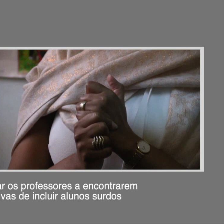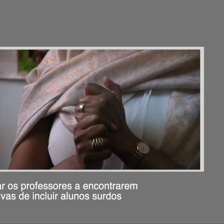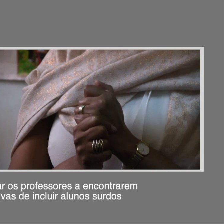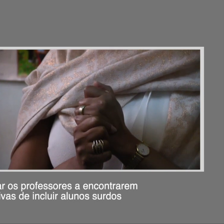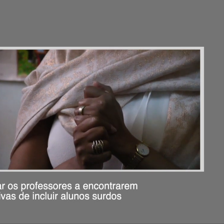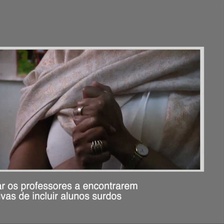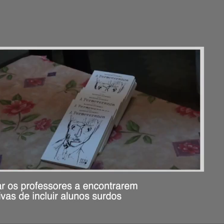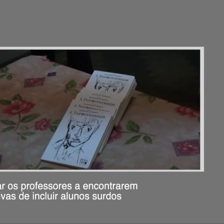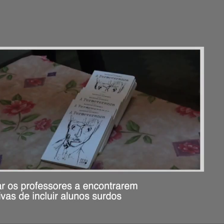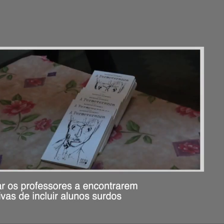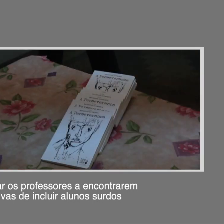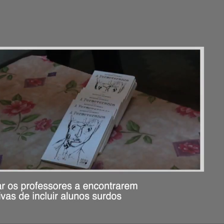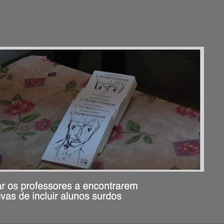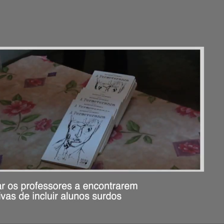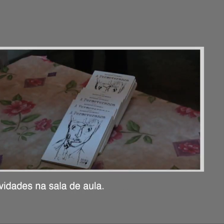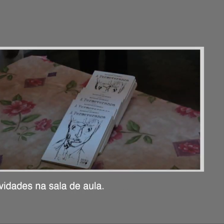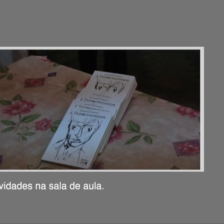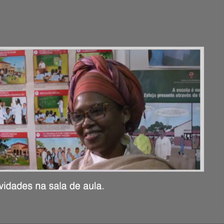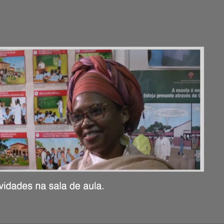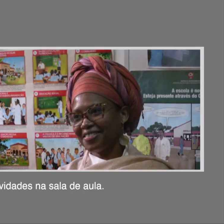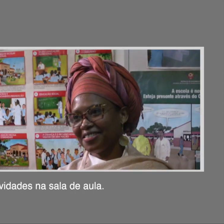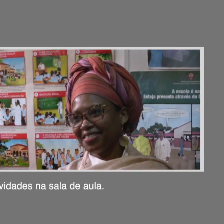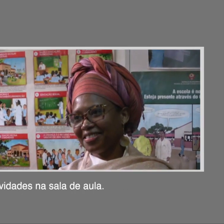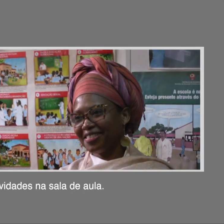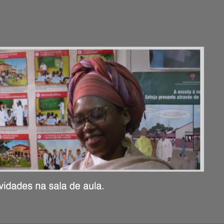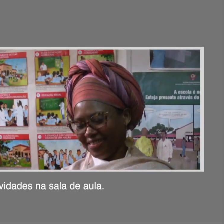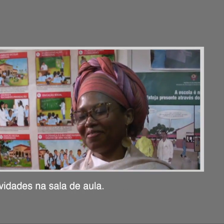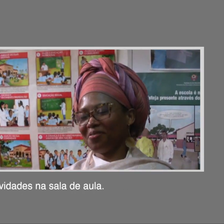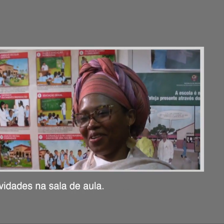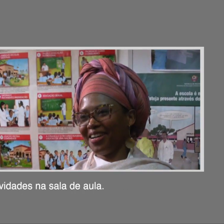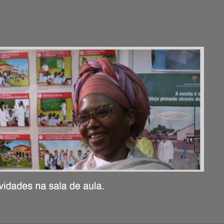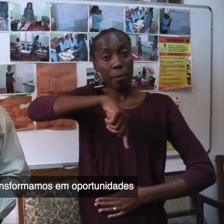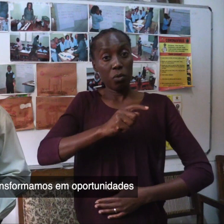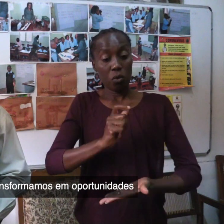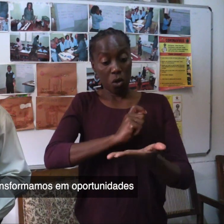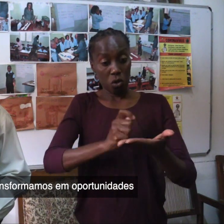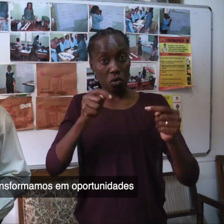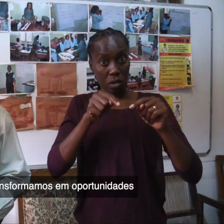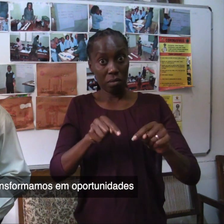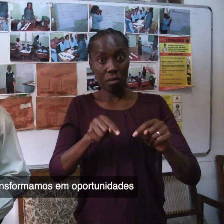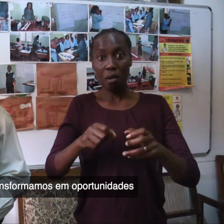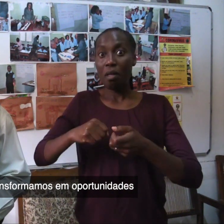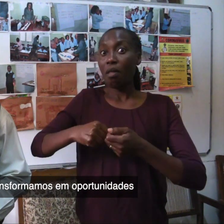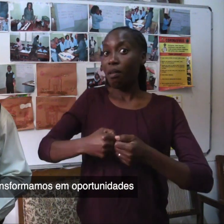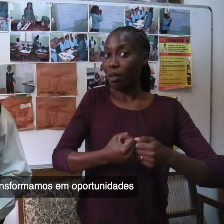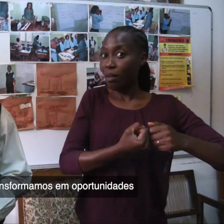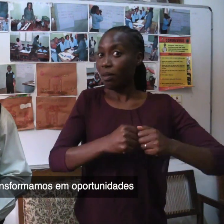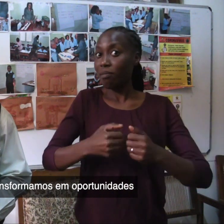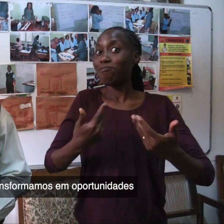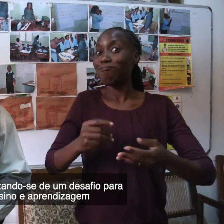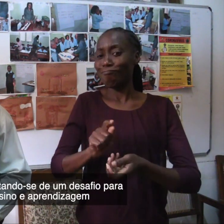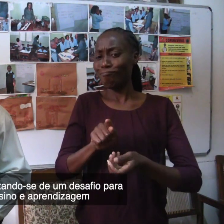formas criativas de incluir alunos surdos nas atividades na sala de aulas. Um desafio transformamos em